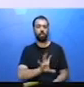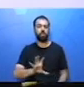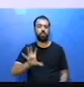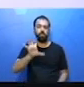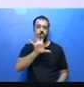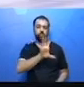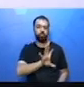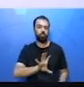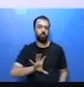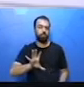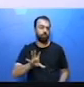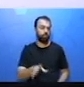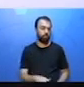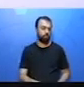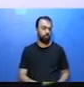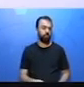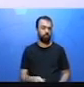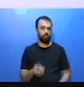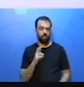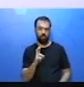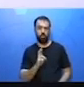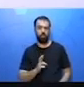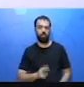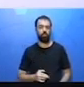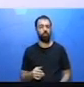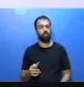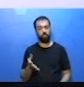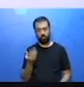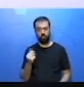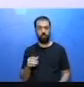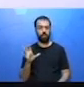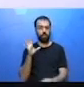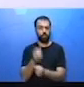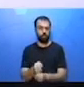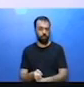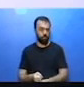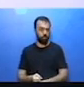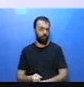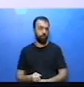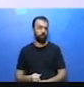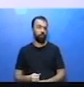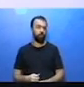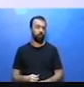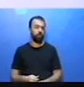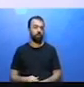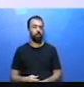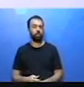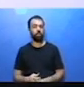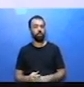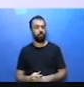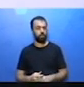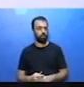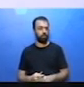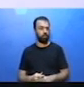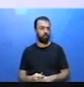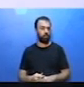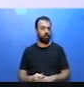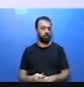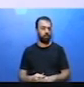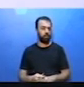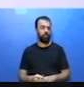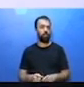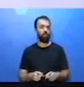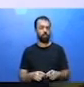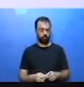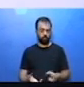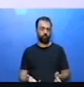Tá? Então, as alternativas, vamos calcular. A única coisa que a gente precisa saber é que uma diagonal